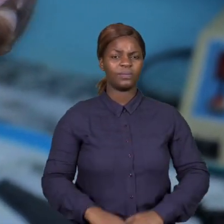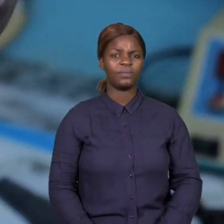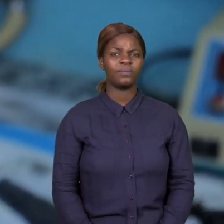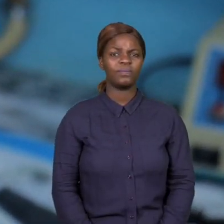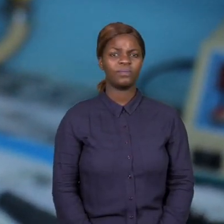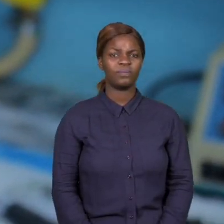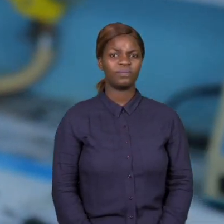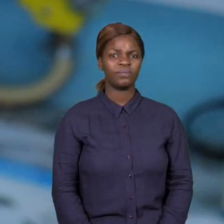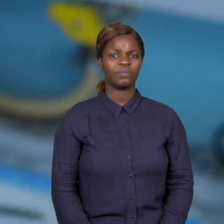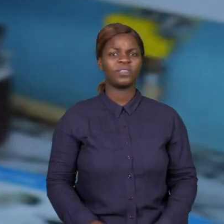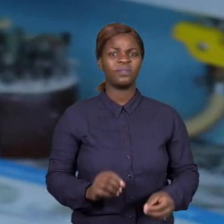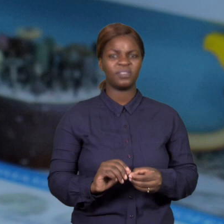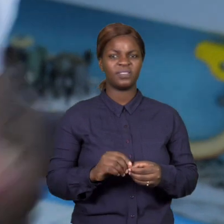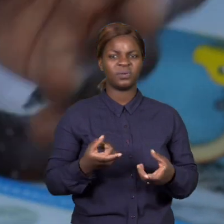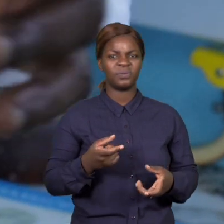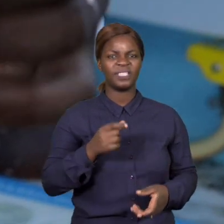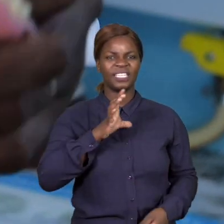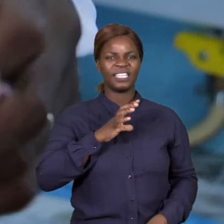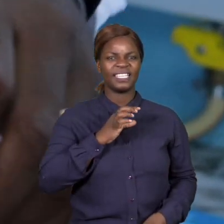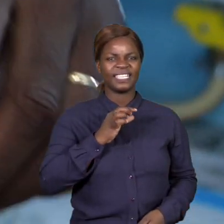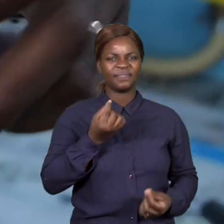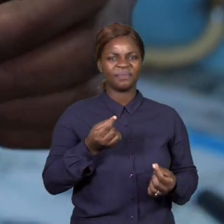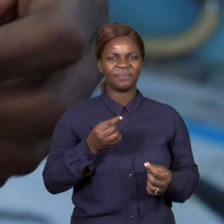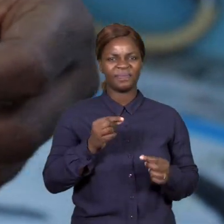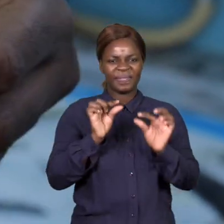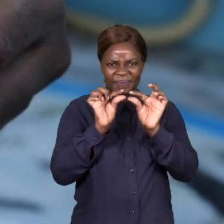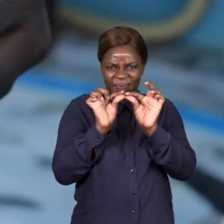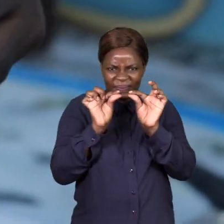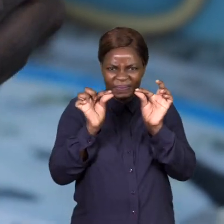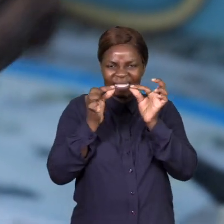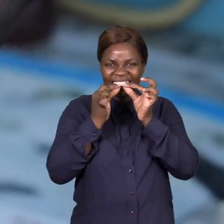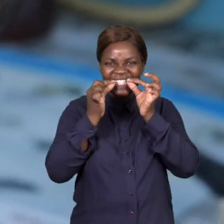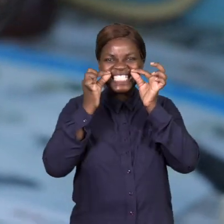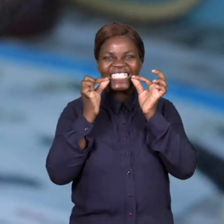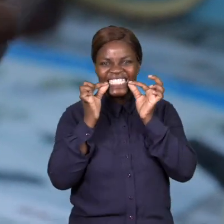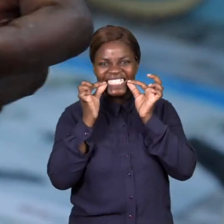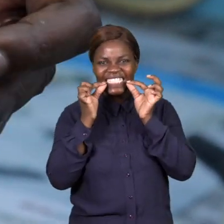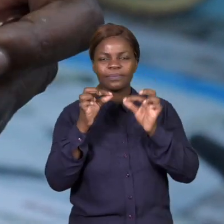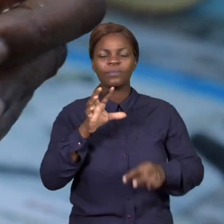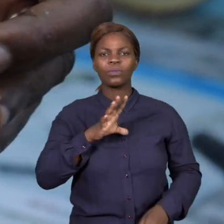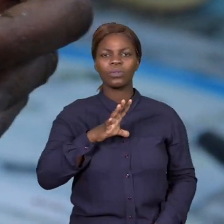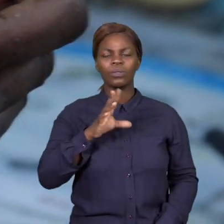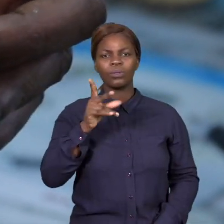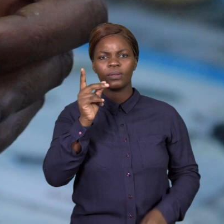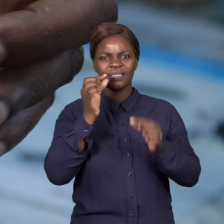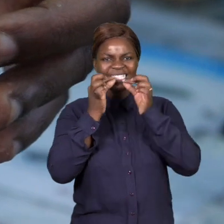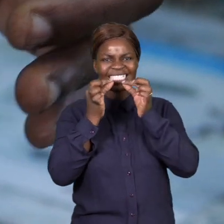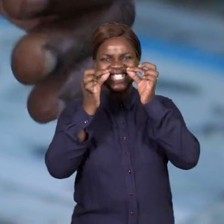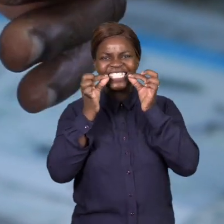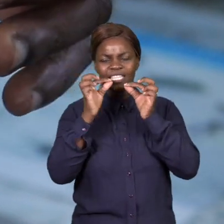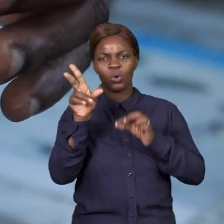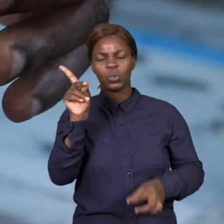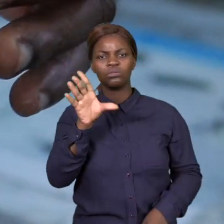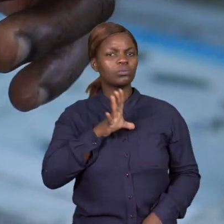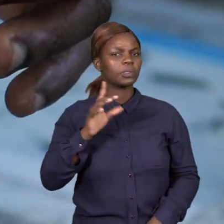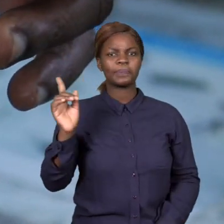certos aditamentos como são os ferrinhos, ok? E nesse caso a diferença é que um tem ferrinho e o outro, o que vai ter